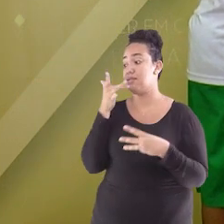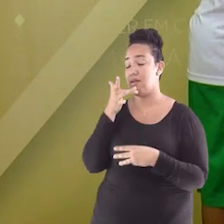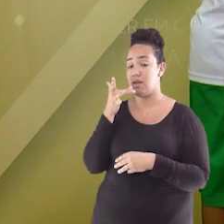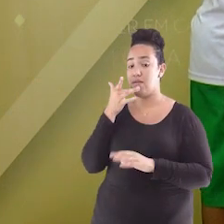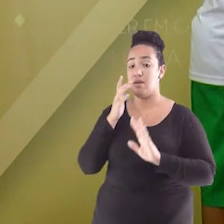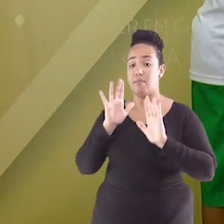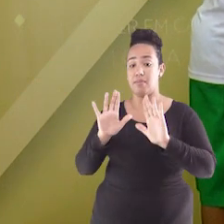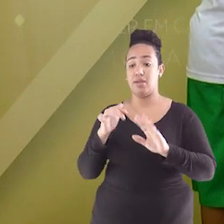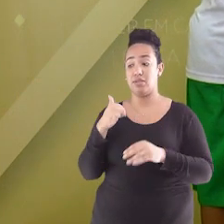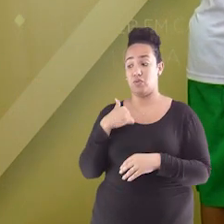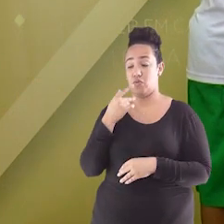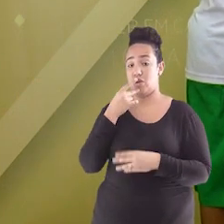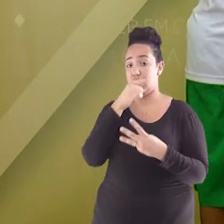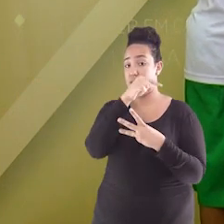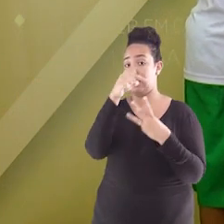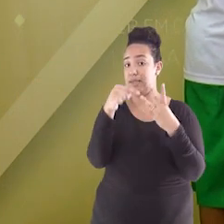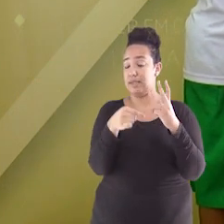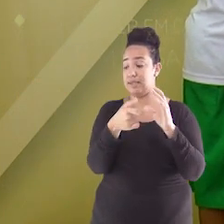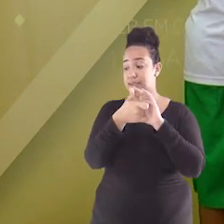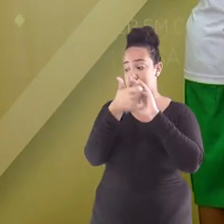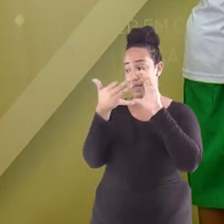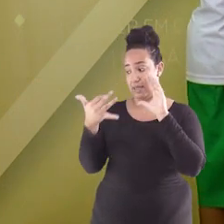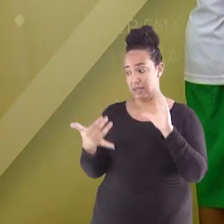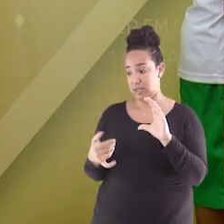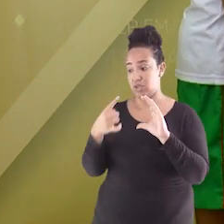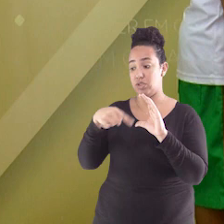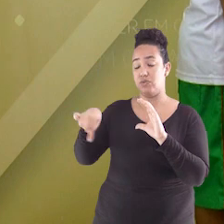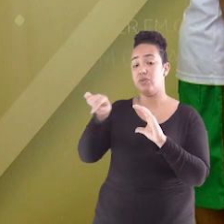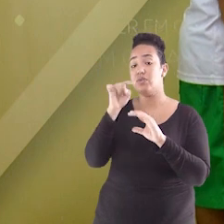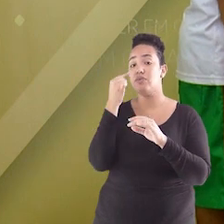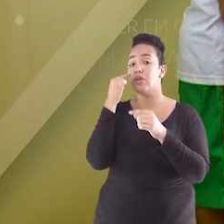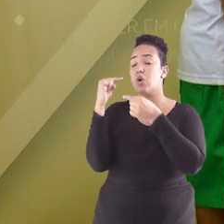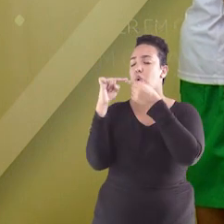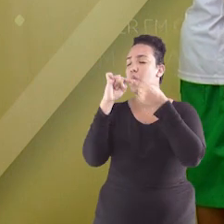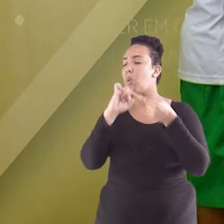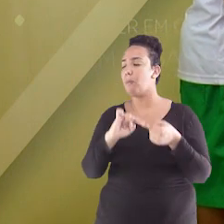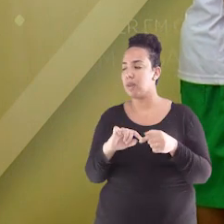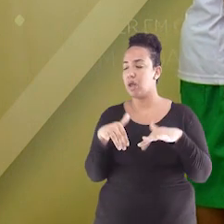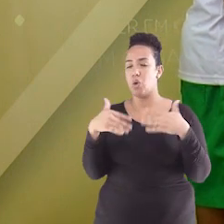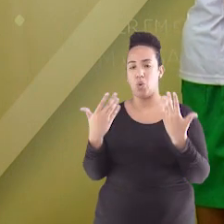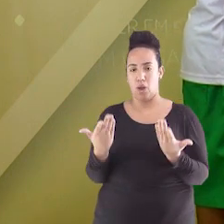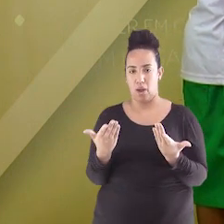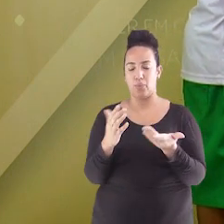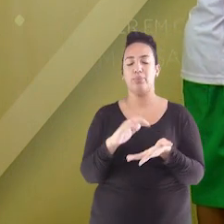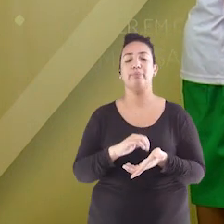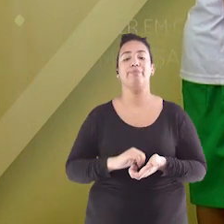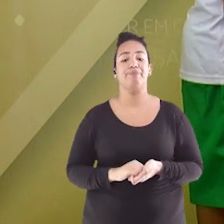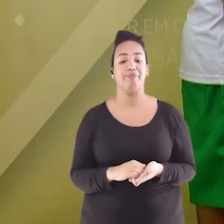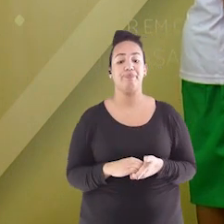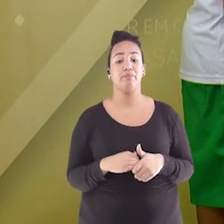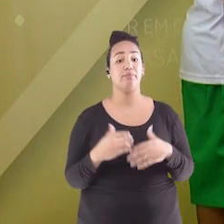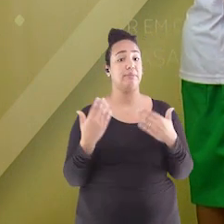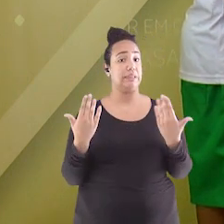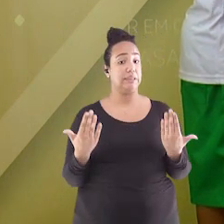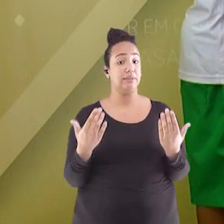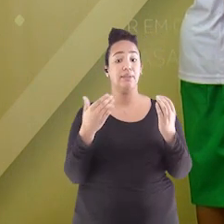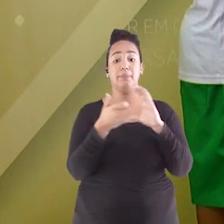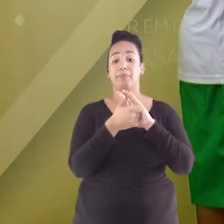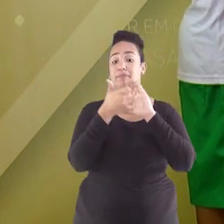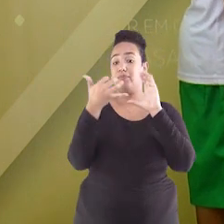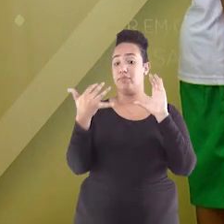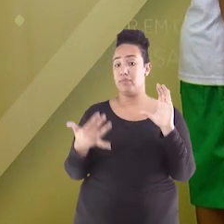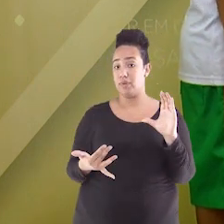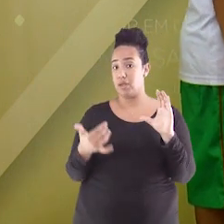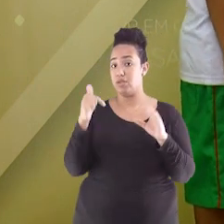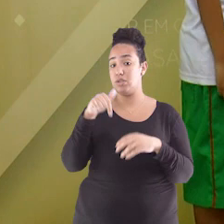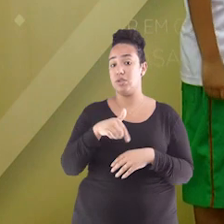Mas eu vou dizer três características para você descobrir qual que eu quero. Tá bom? Bom, as características